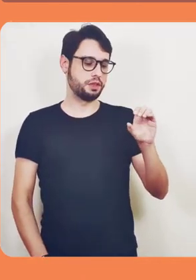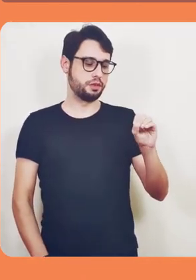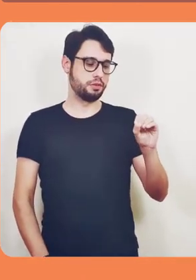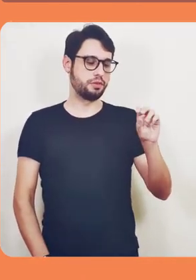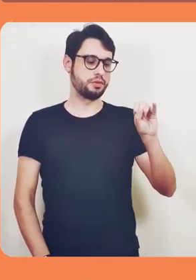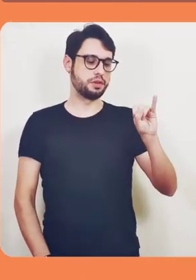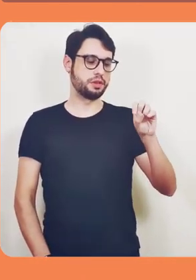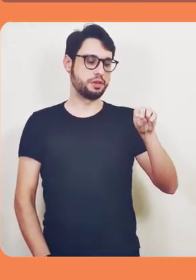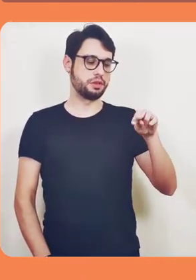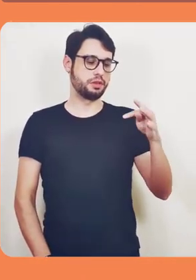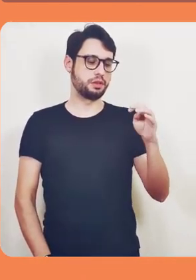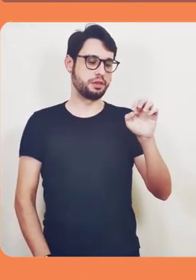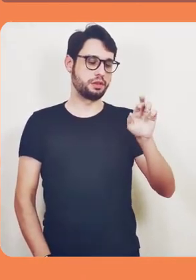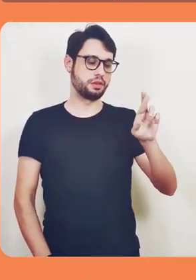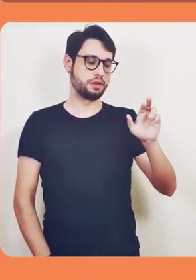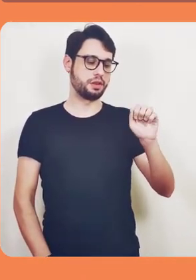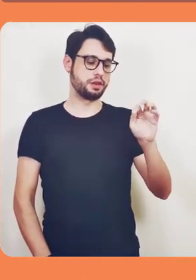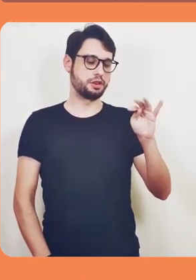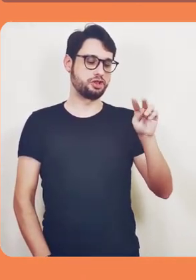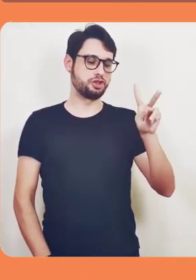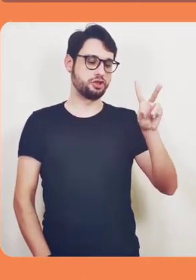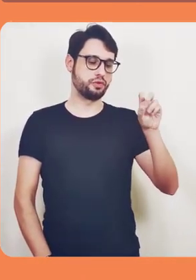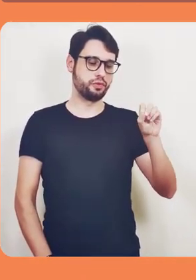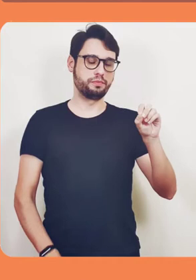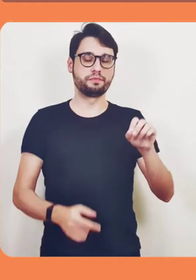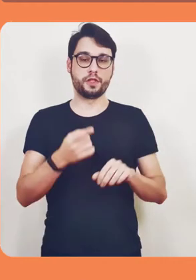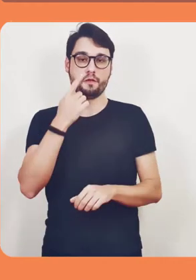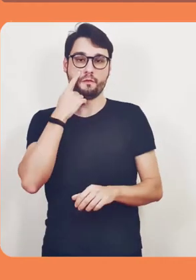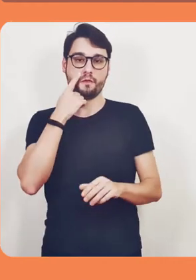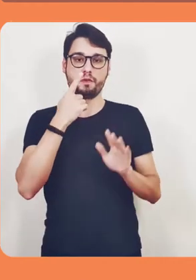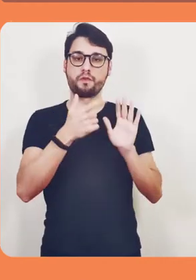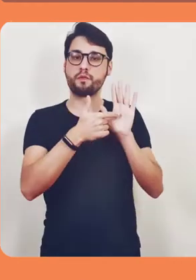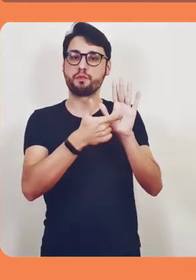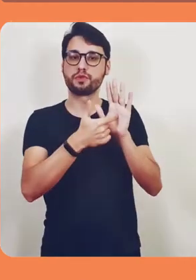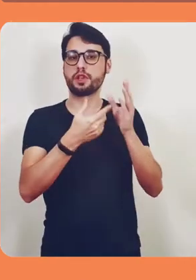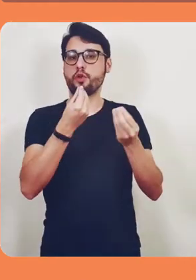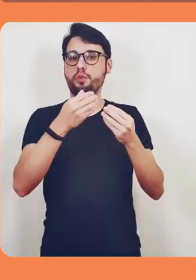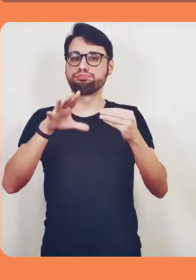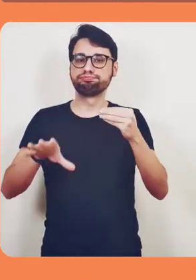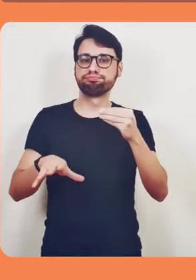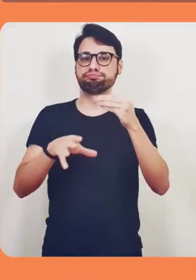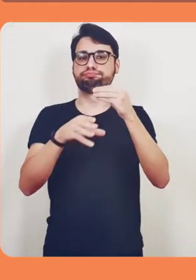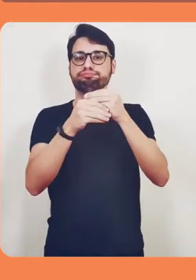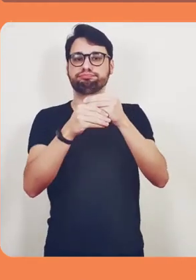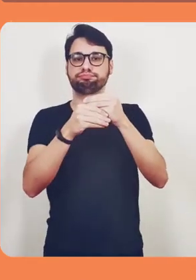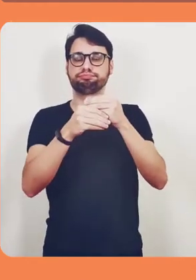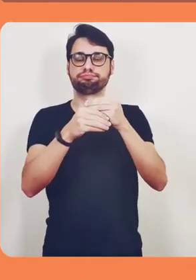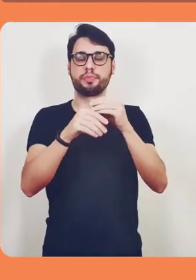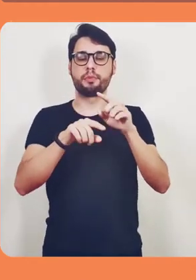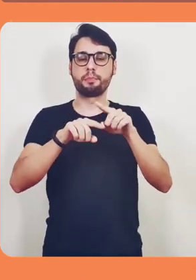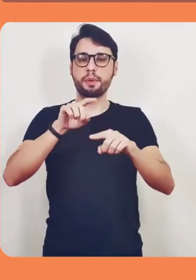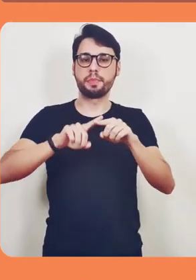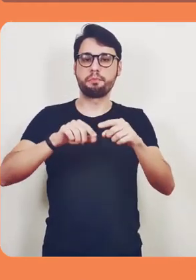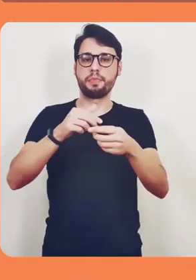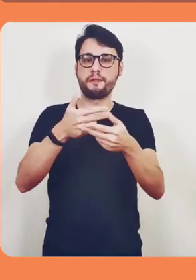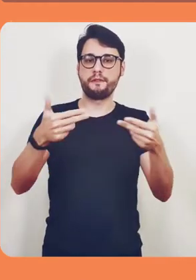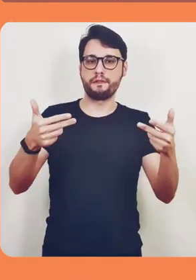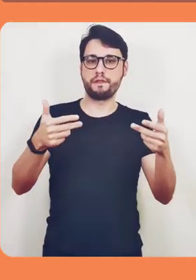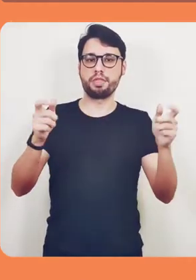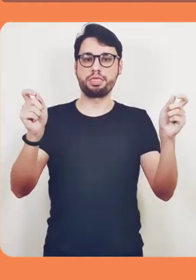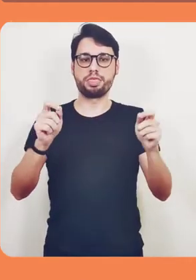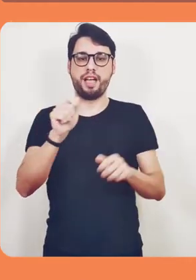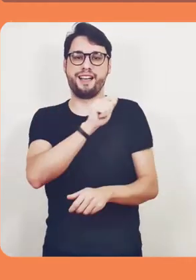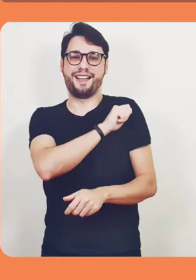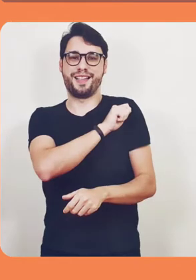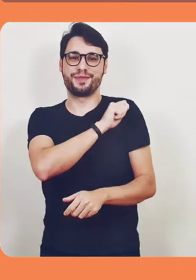é o chamado vídeo interativo tão nesse vídeo vou mostrar para vocês como incluir esse vídeo interativo